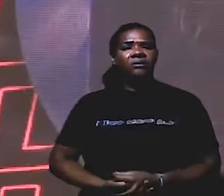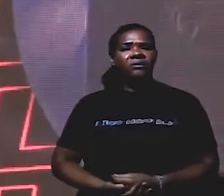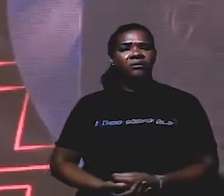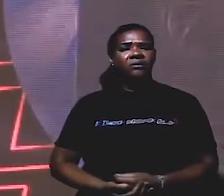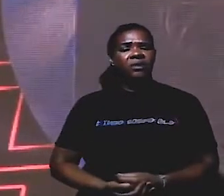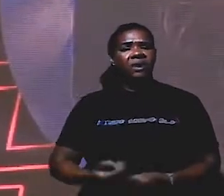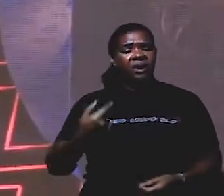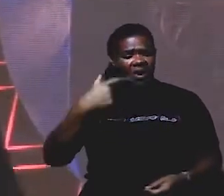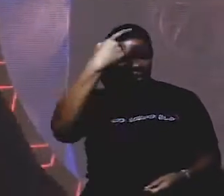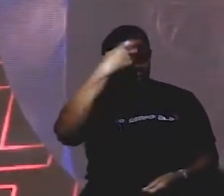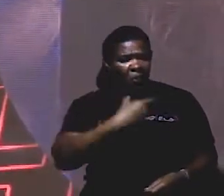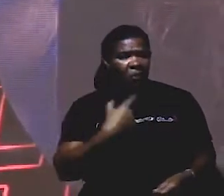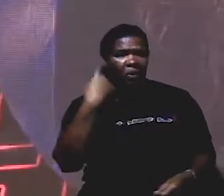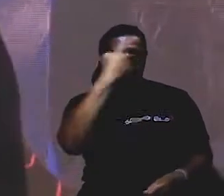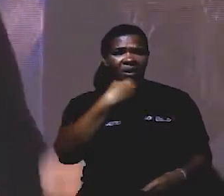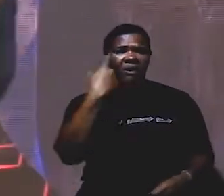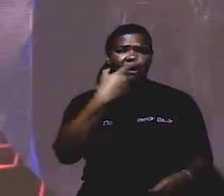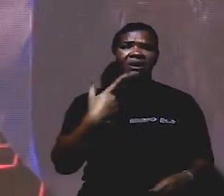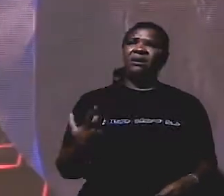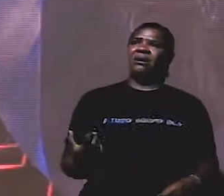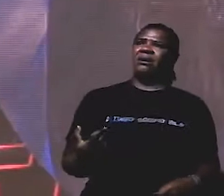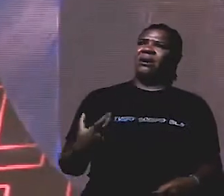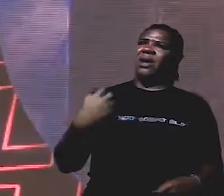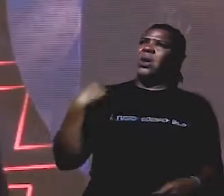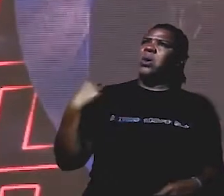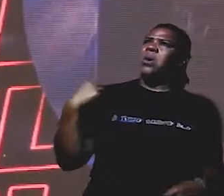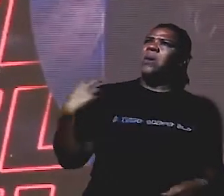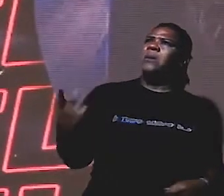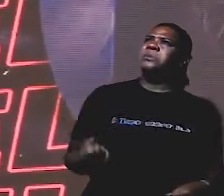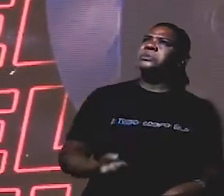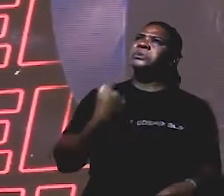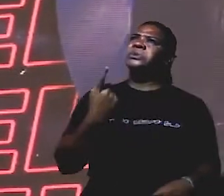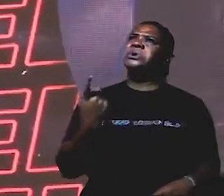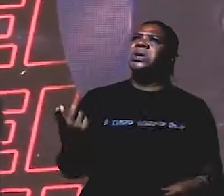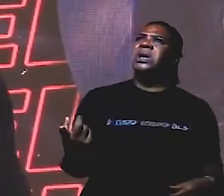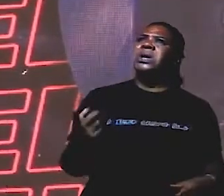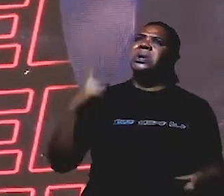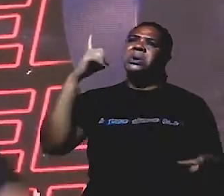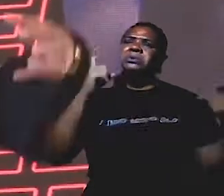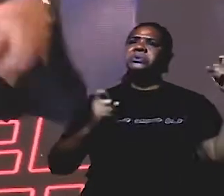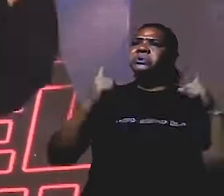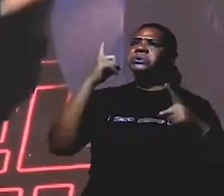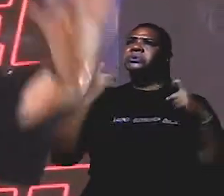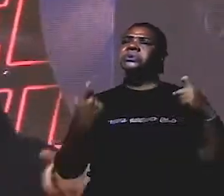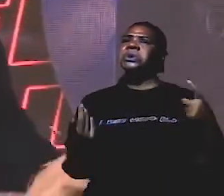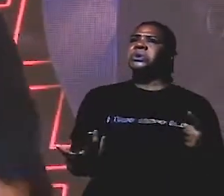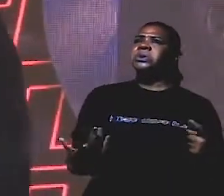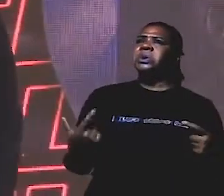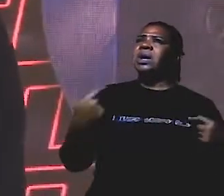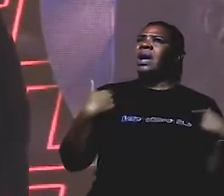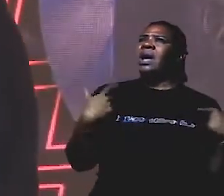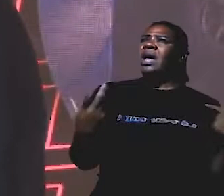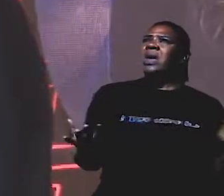Como eu vou com essa cara? Como eu vou com essa roupa? Como eu vou com esse jeito? Como eu vou com esse